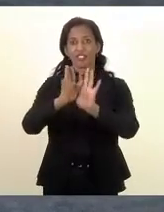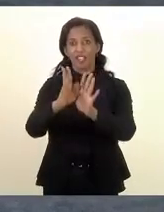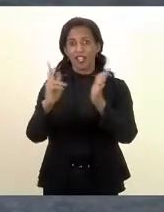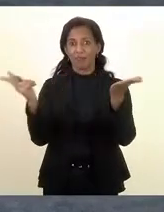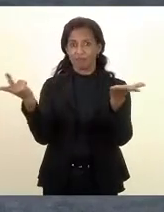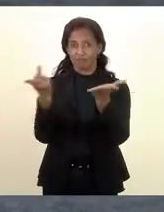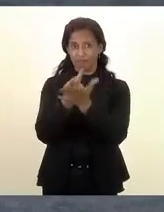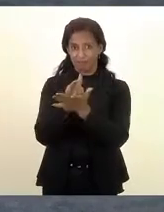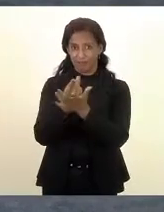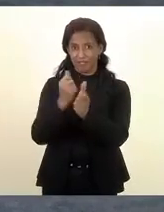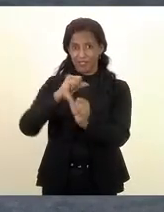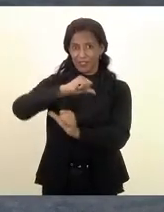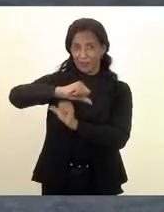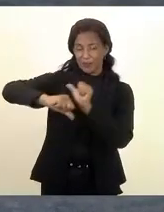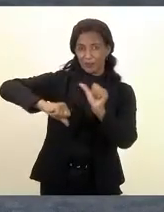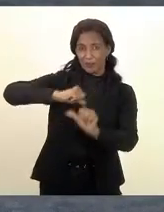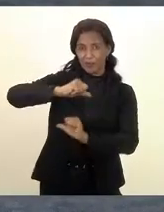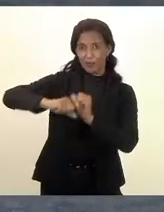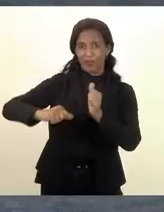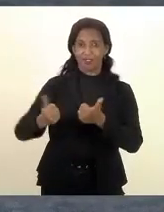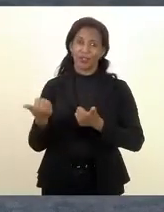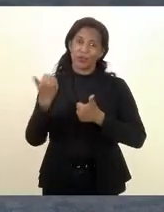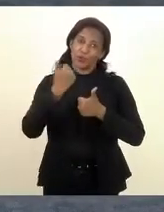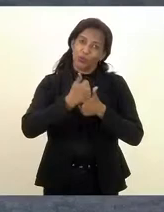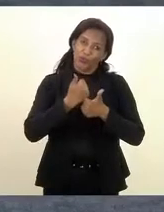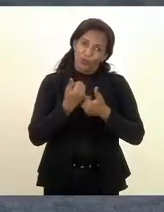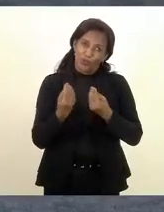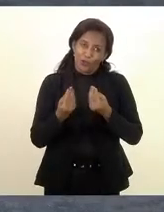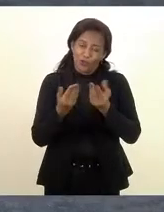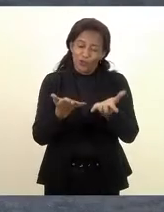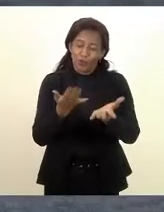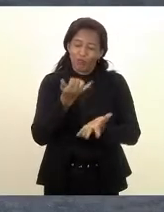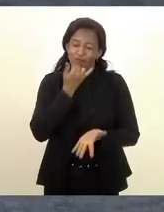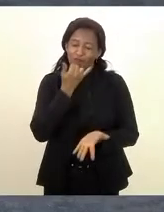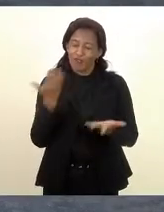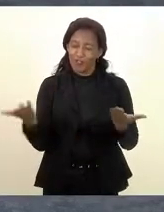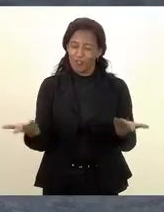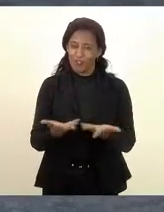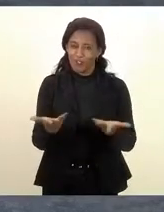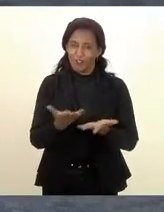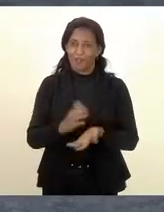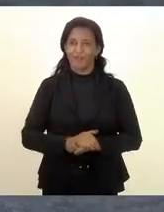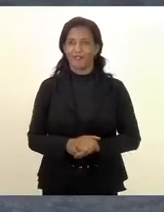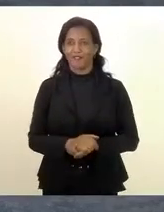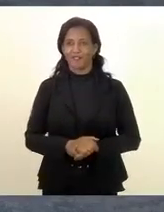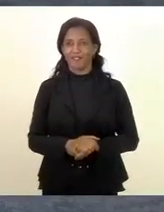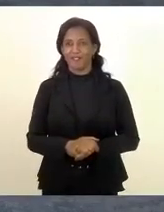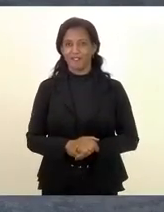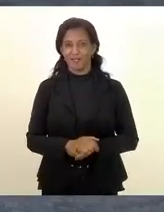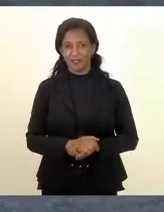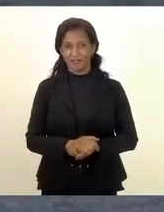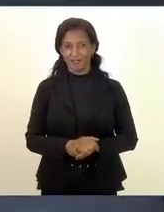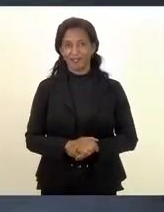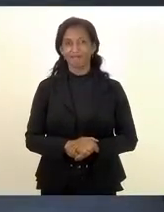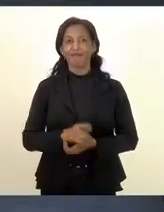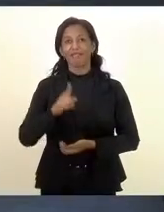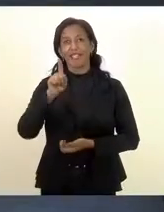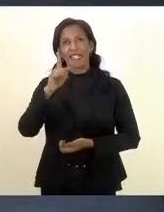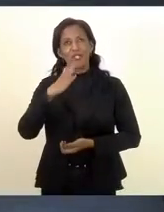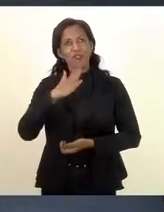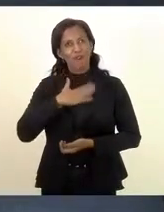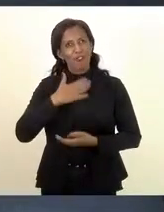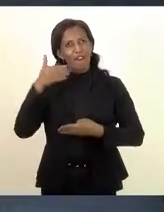substitutivo não chegou para a vossa excelência não chegou agora mas acabou de morrer ele tanto que eu faço voto divergente